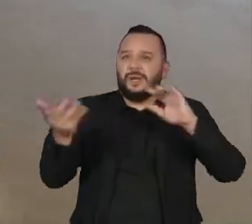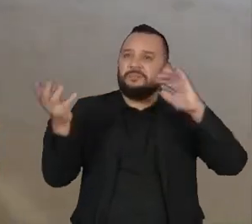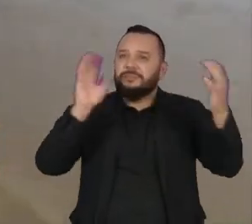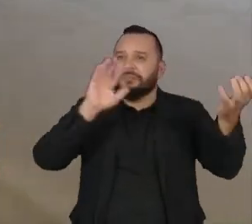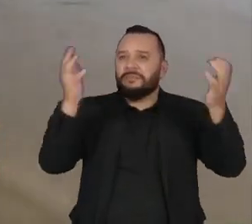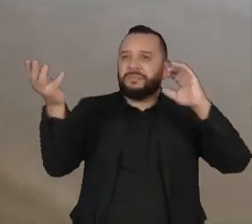climáticas